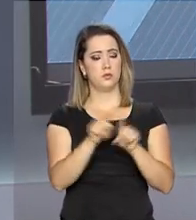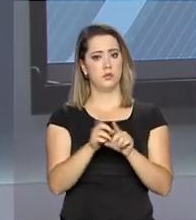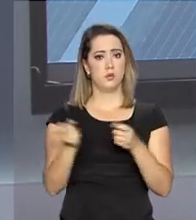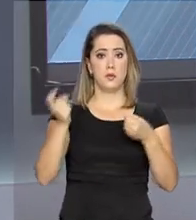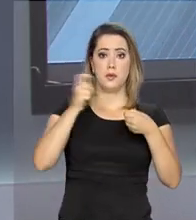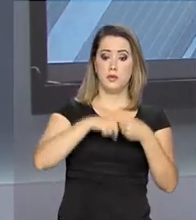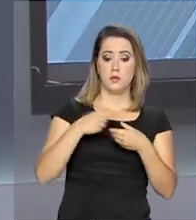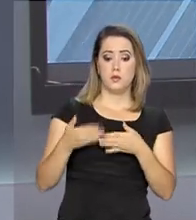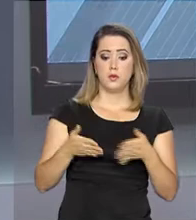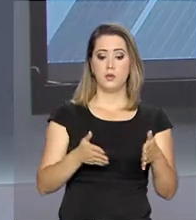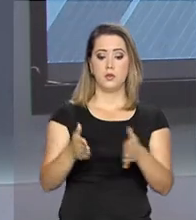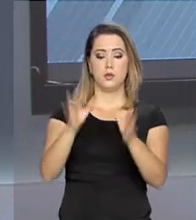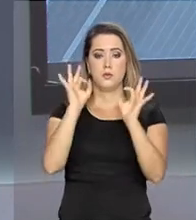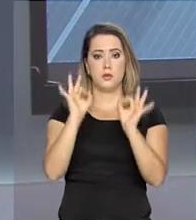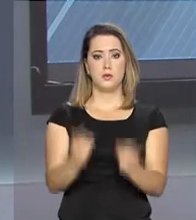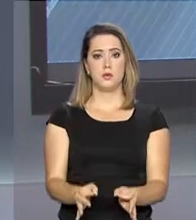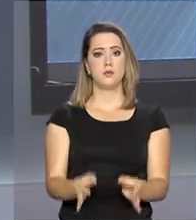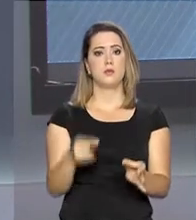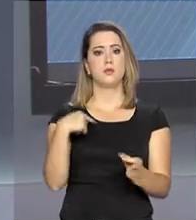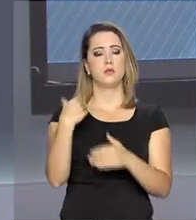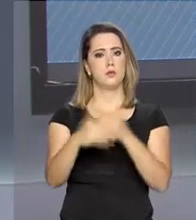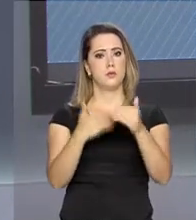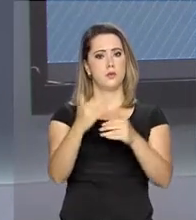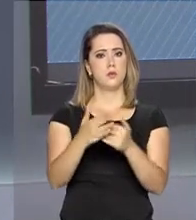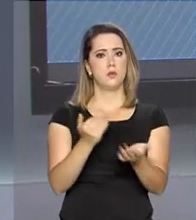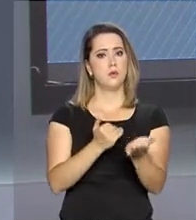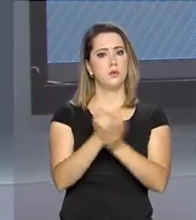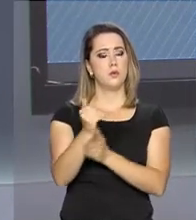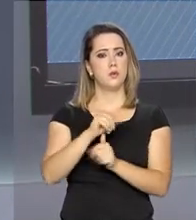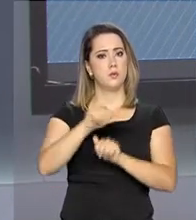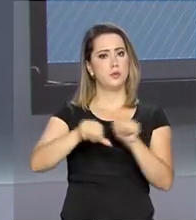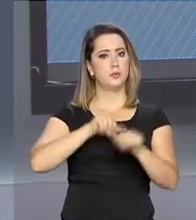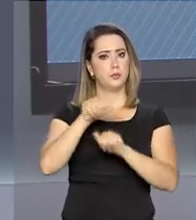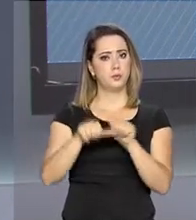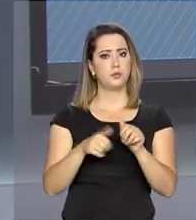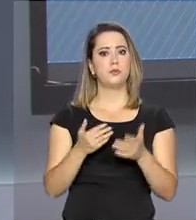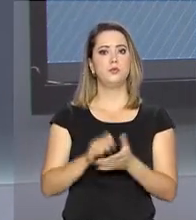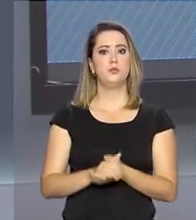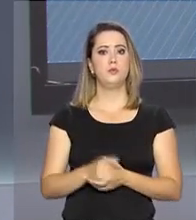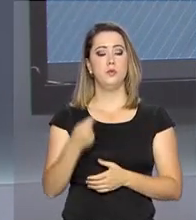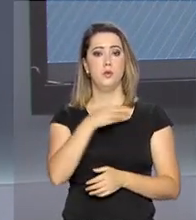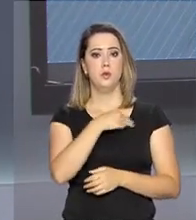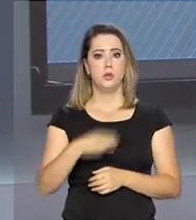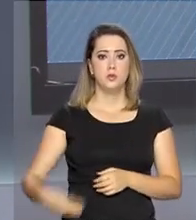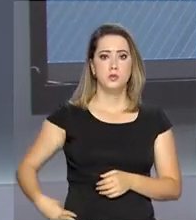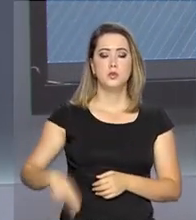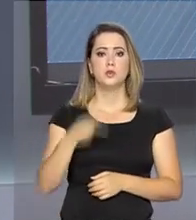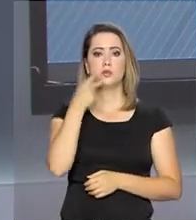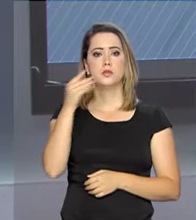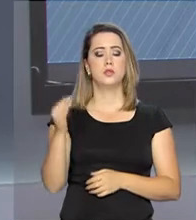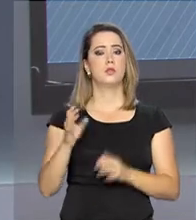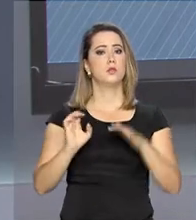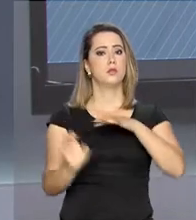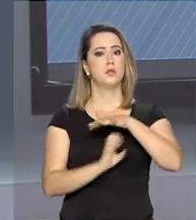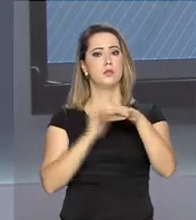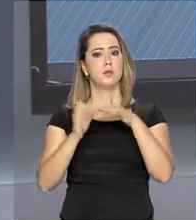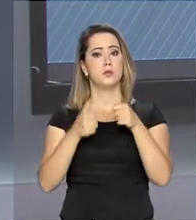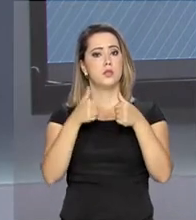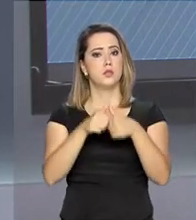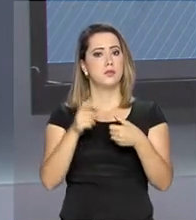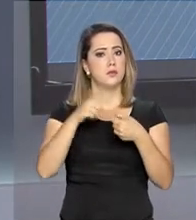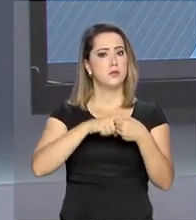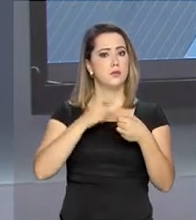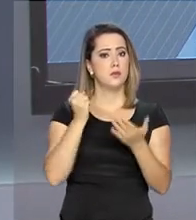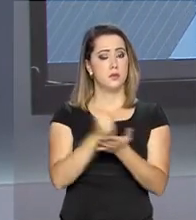recolocar o brasil no caminho do crescimento começam a mostrar efeitos o ministro destacou que as empresas estão voltando